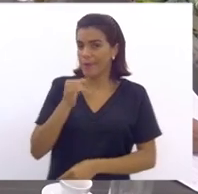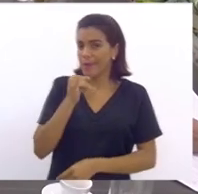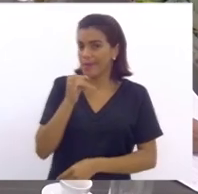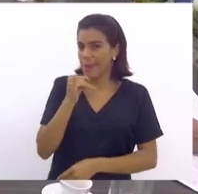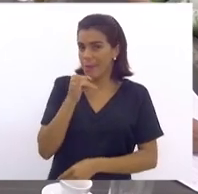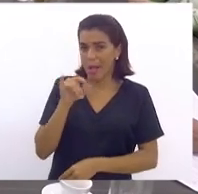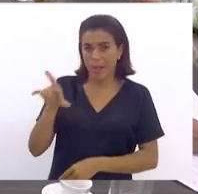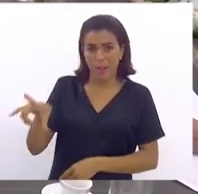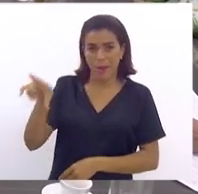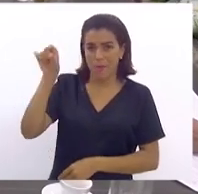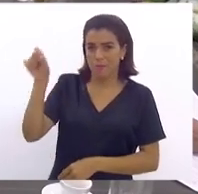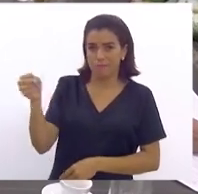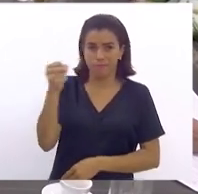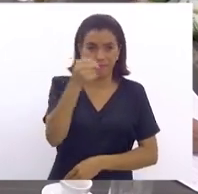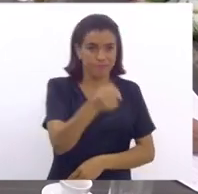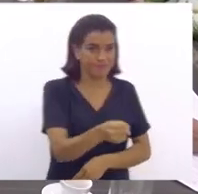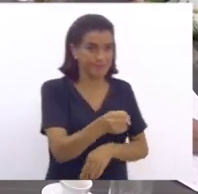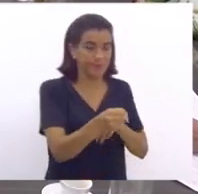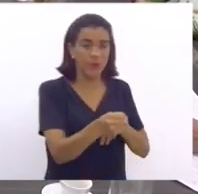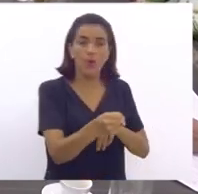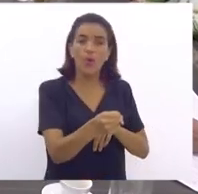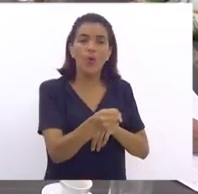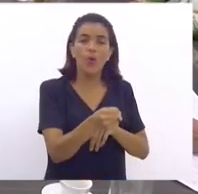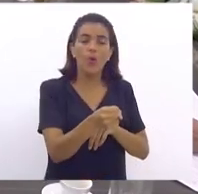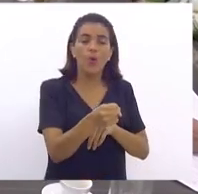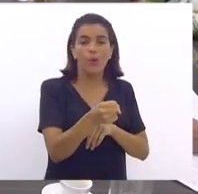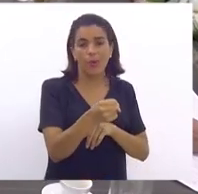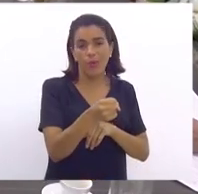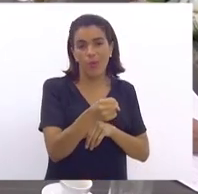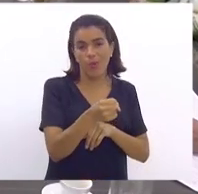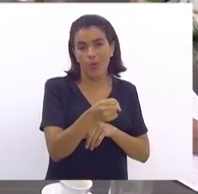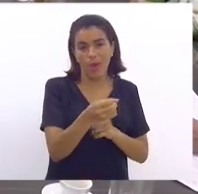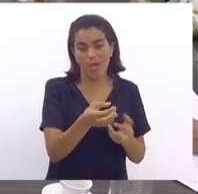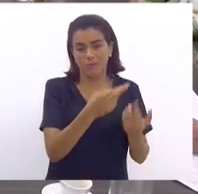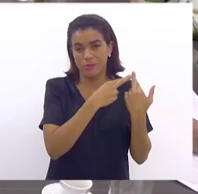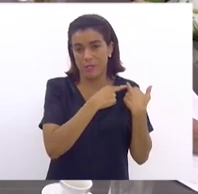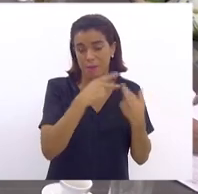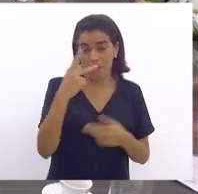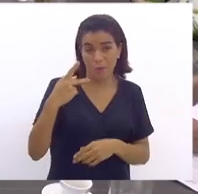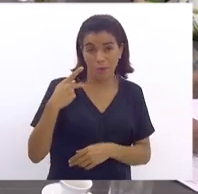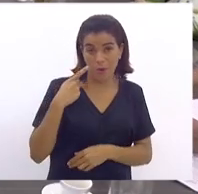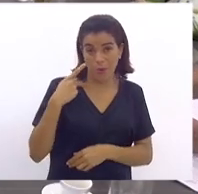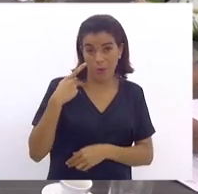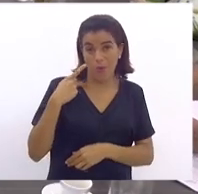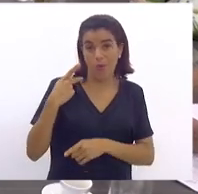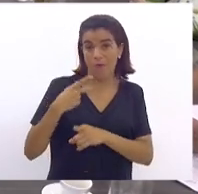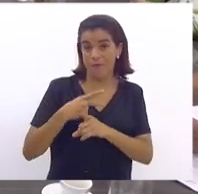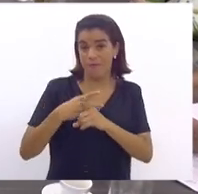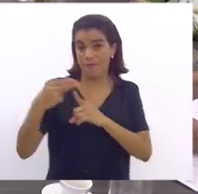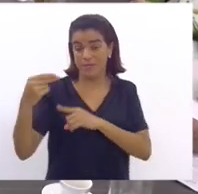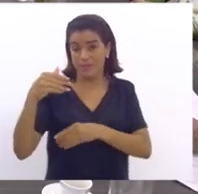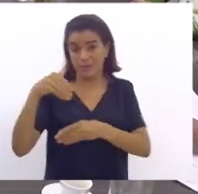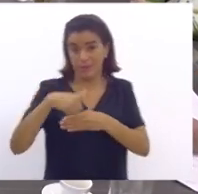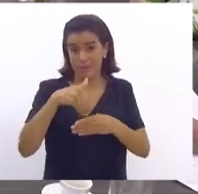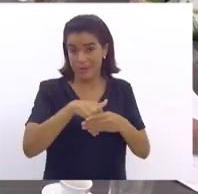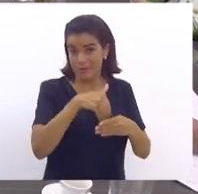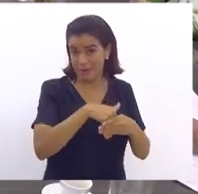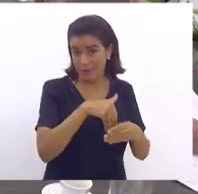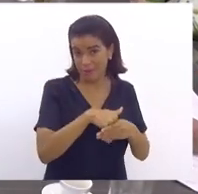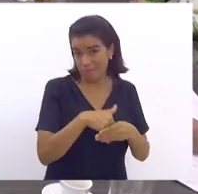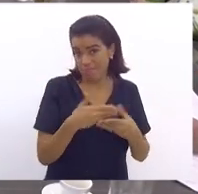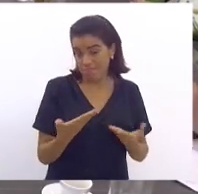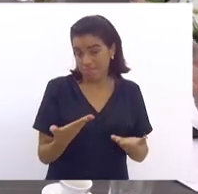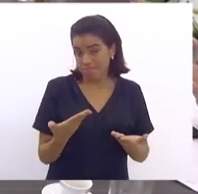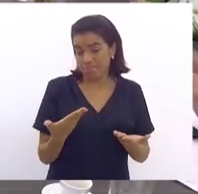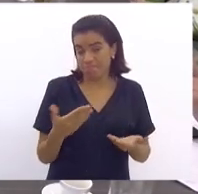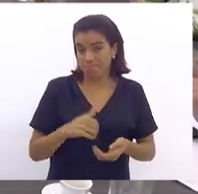nomeou o procurador do Ministério Público, a procuradora é eleita pela categoria, nomeou um outro.